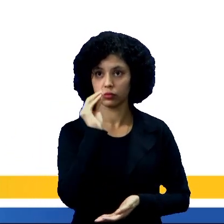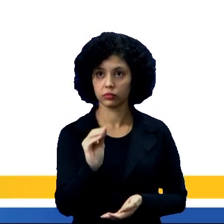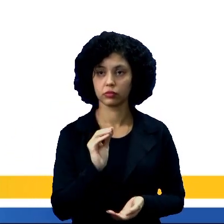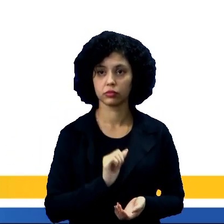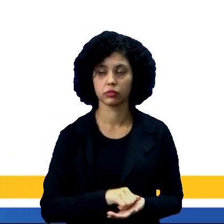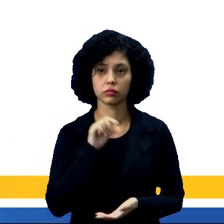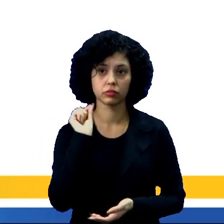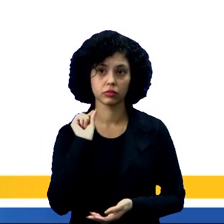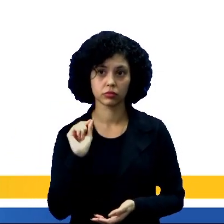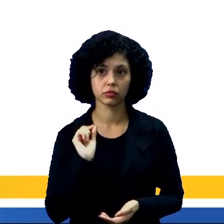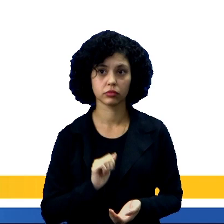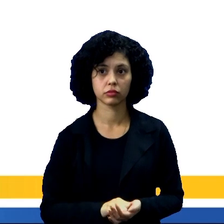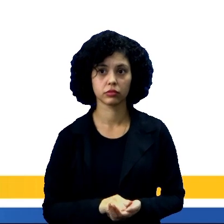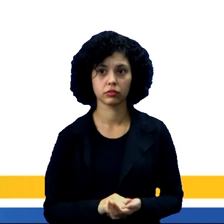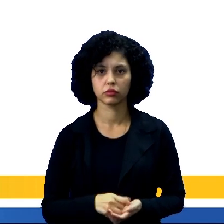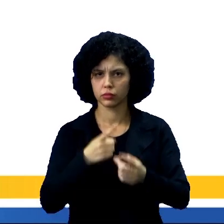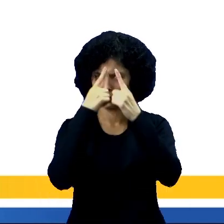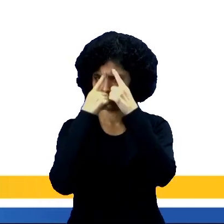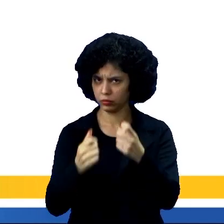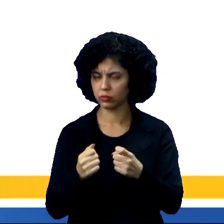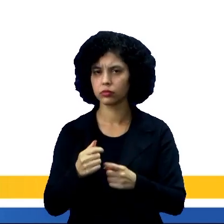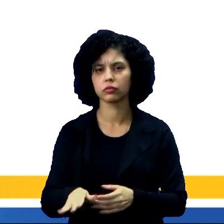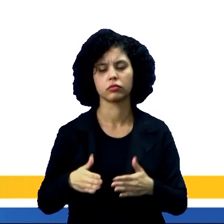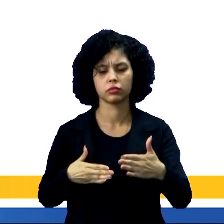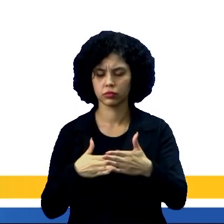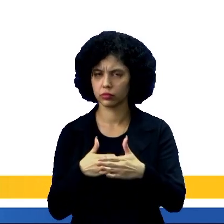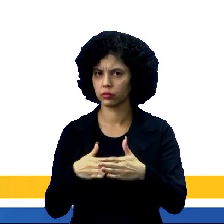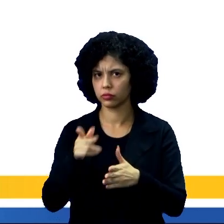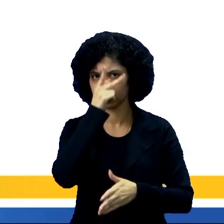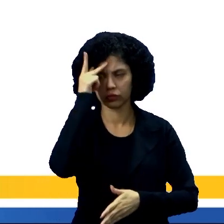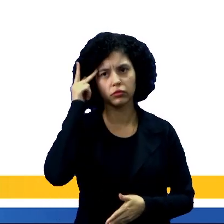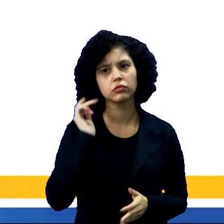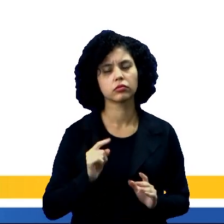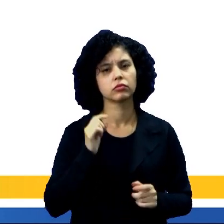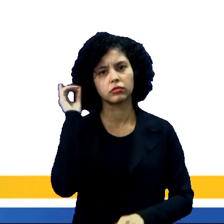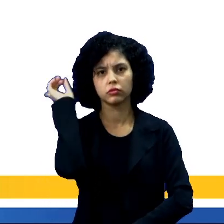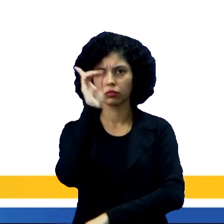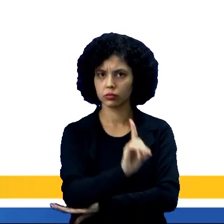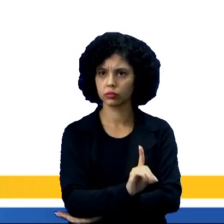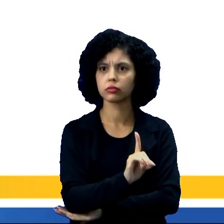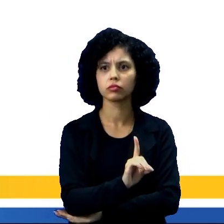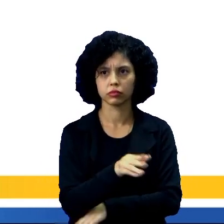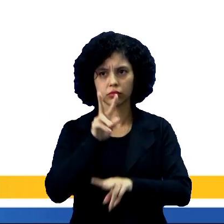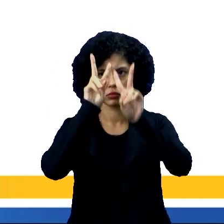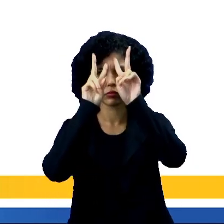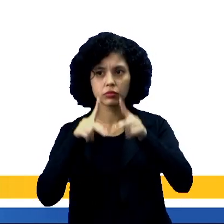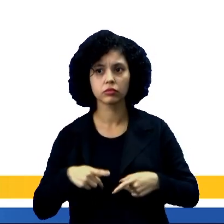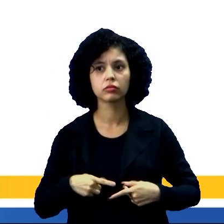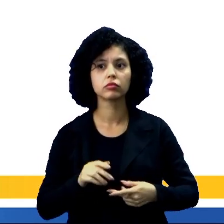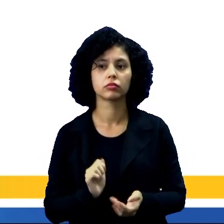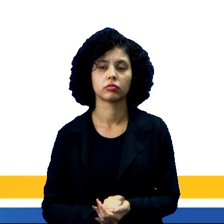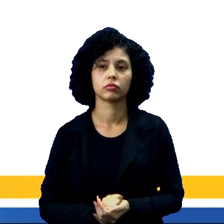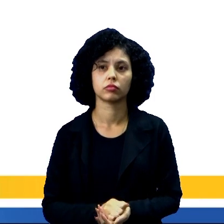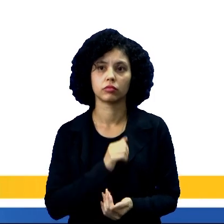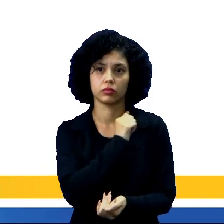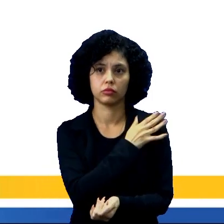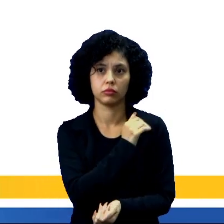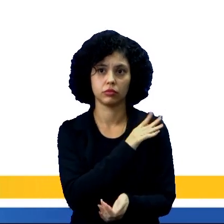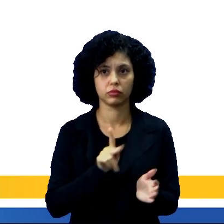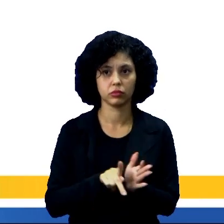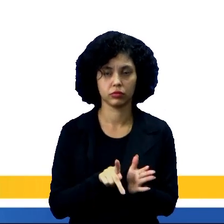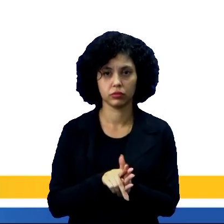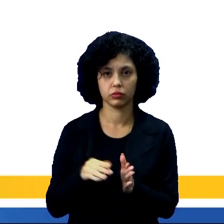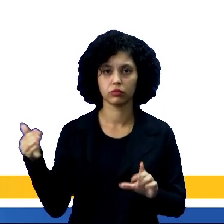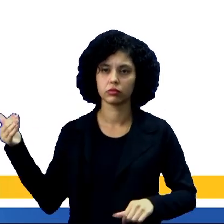alguém consiste em um ato de violência que impede essa pessoa de exercer seus direitos como ser humano, segregando-a, negando a ela